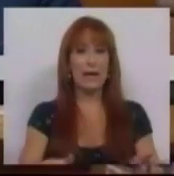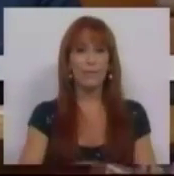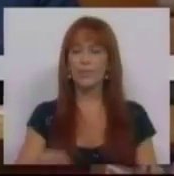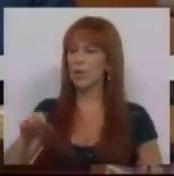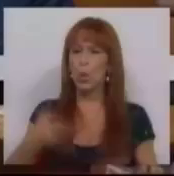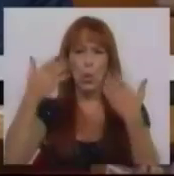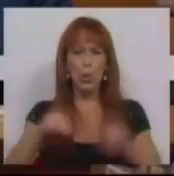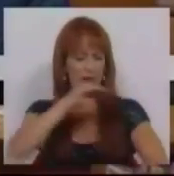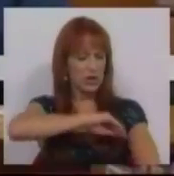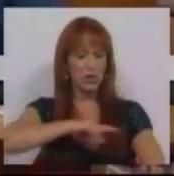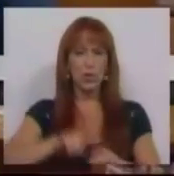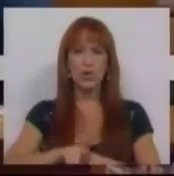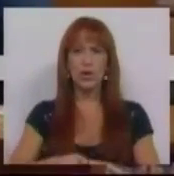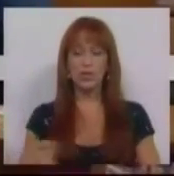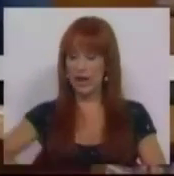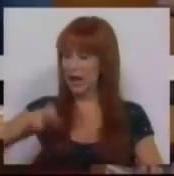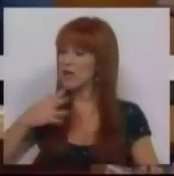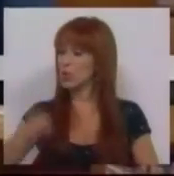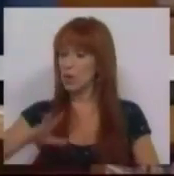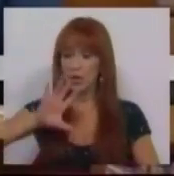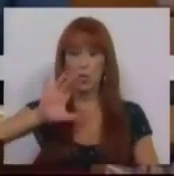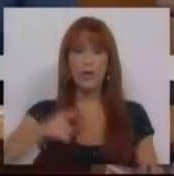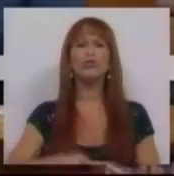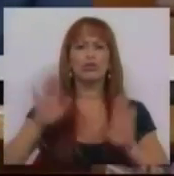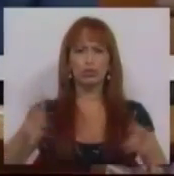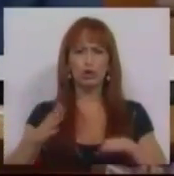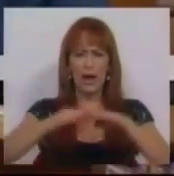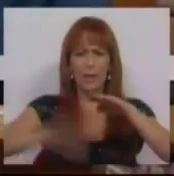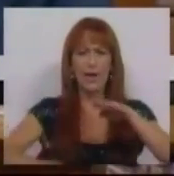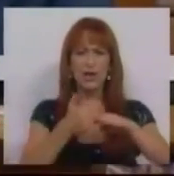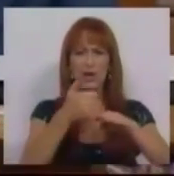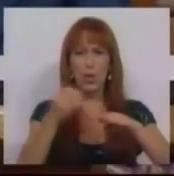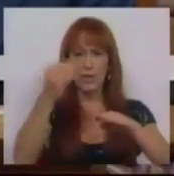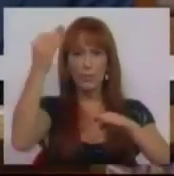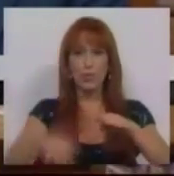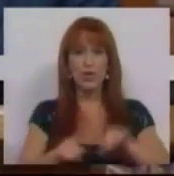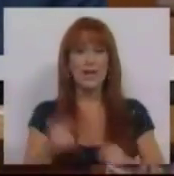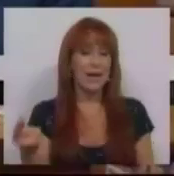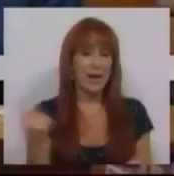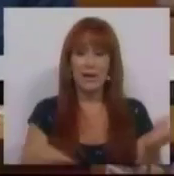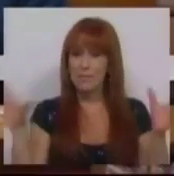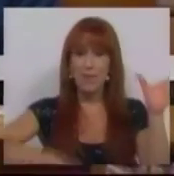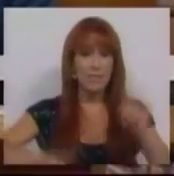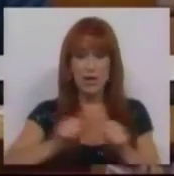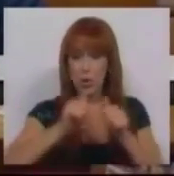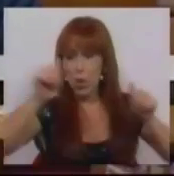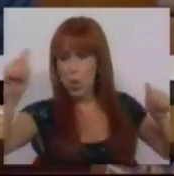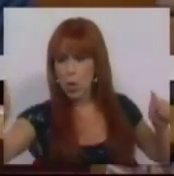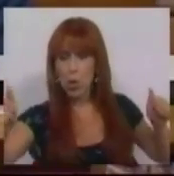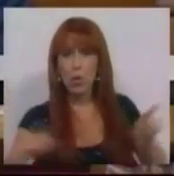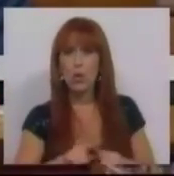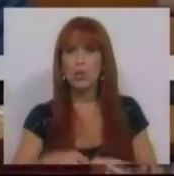O peso dos salários na riqueza total do país já está abaixo dos 50%, cada vez mais longe